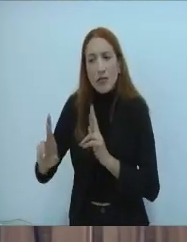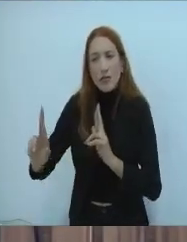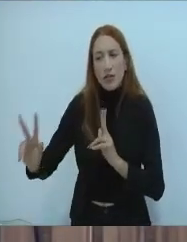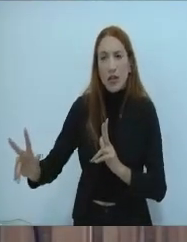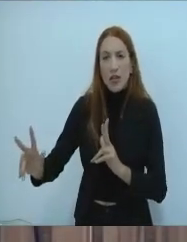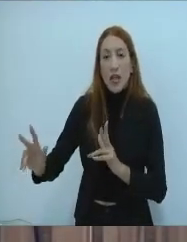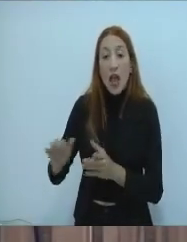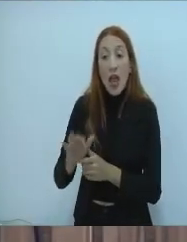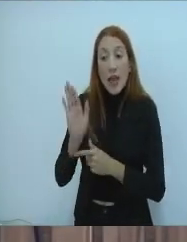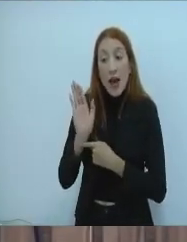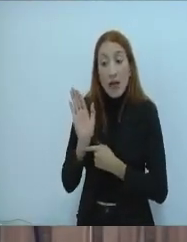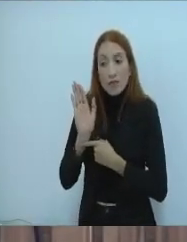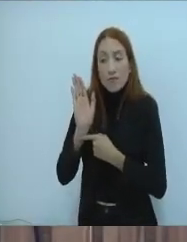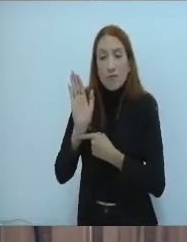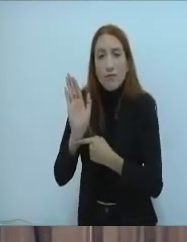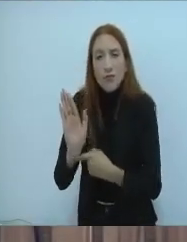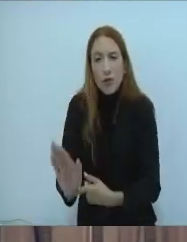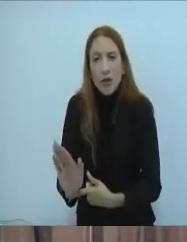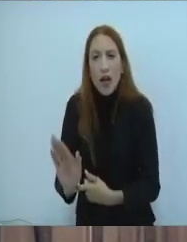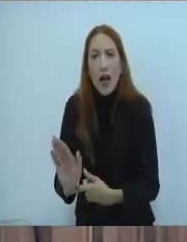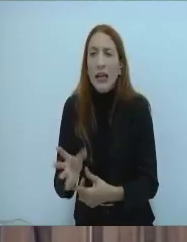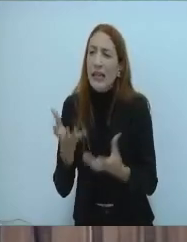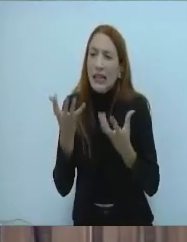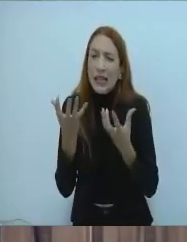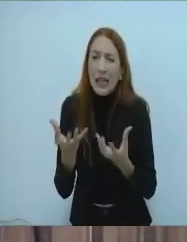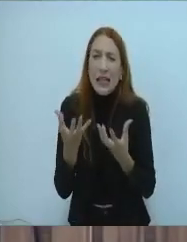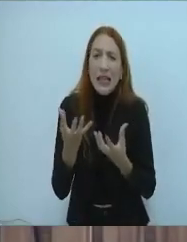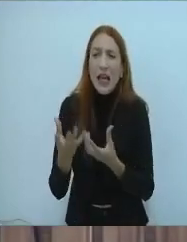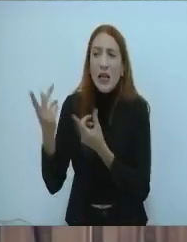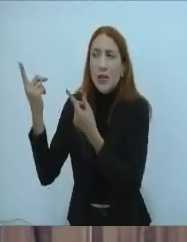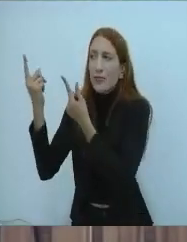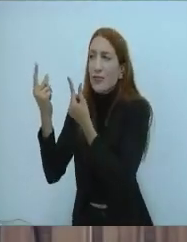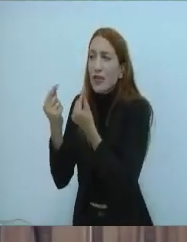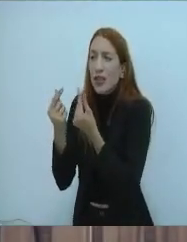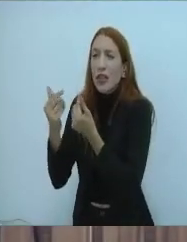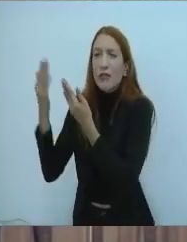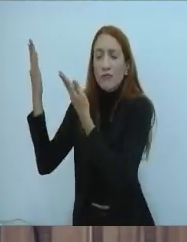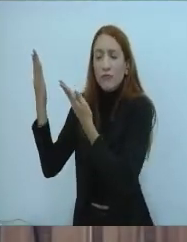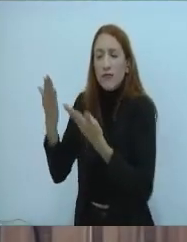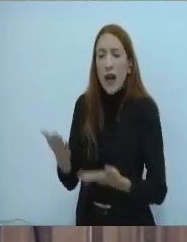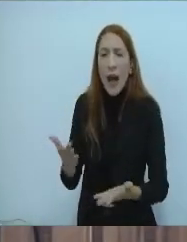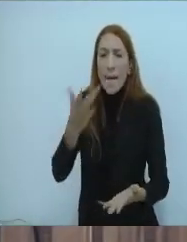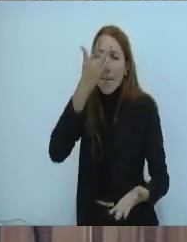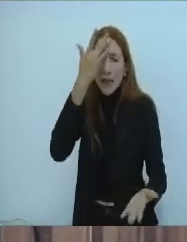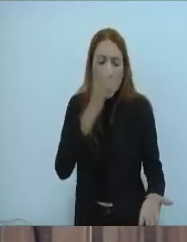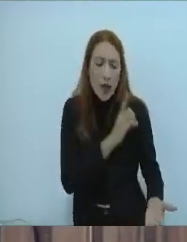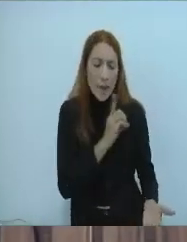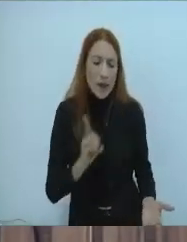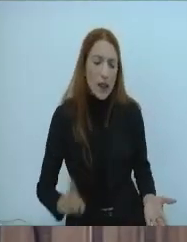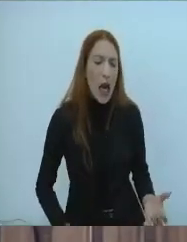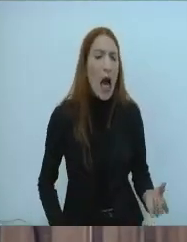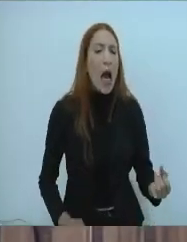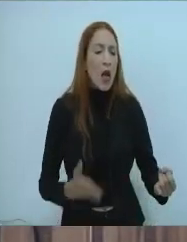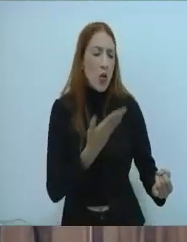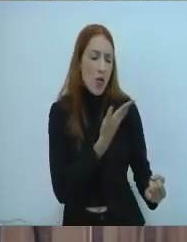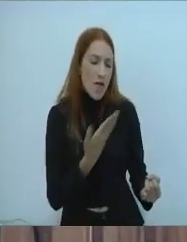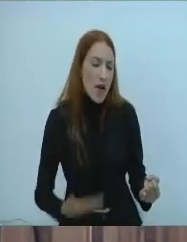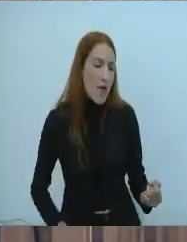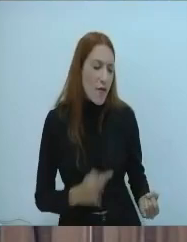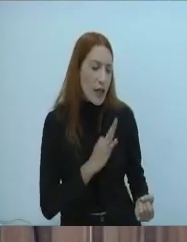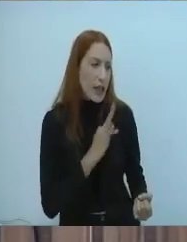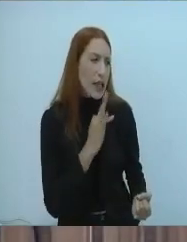colaborar para buscar recursos para o município buscar os seus deputados e até o governo federal